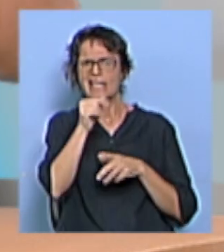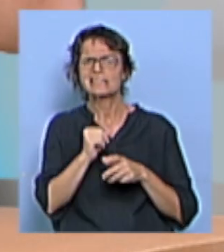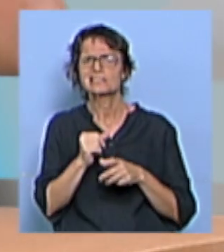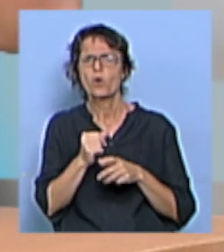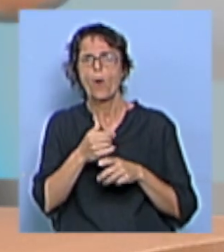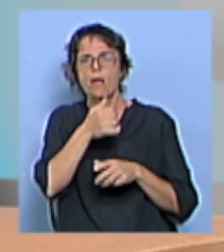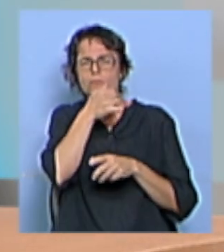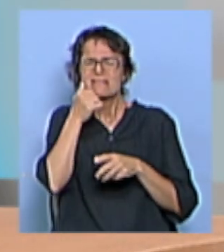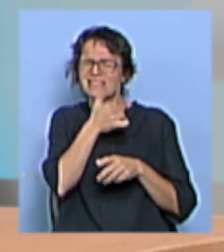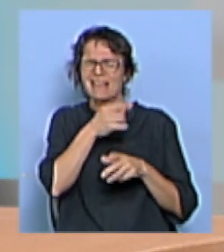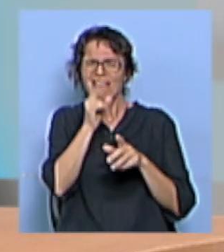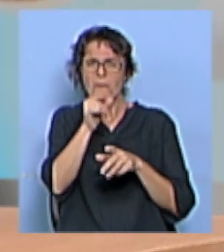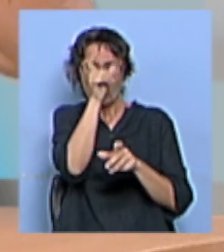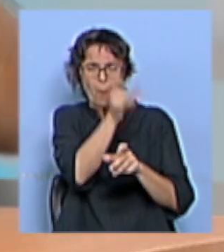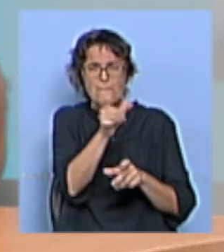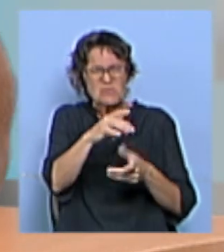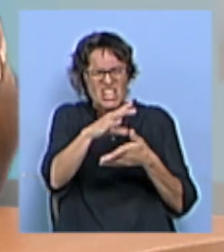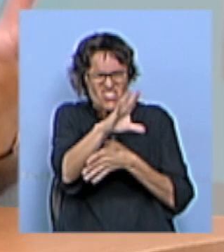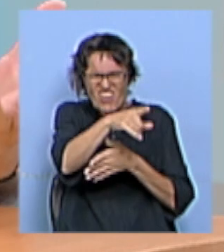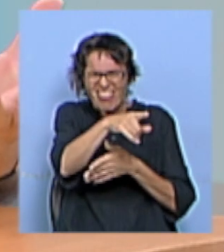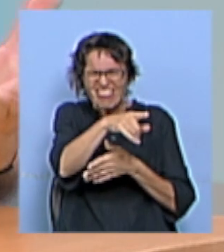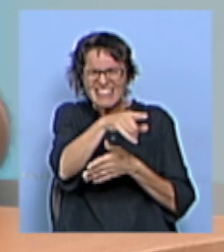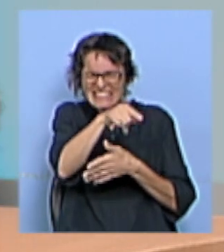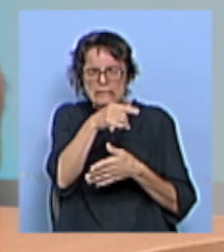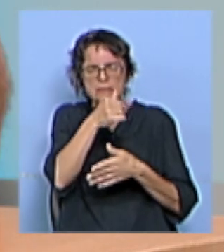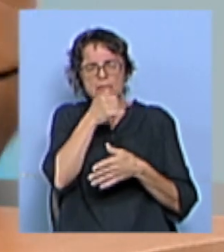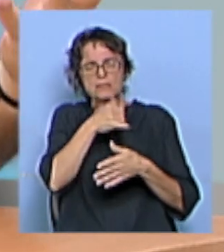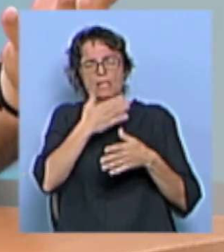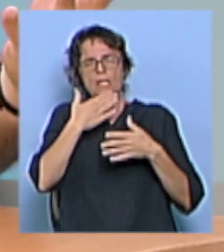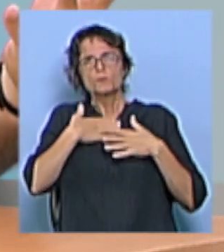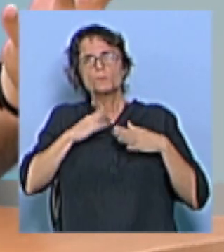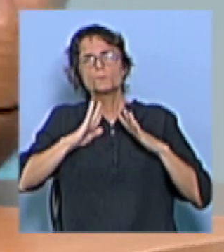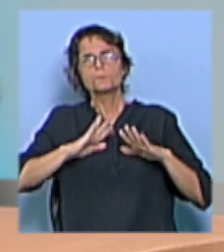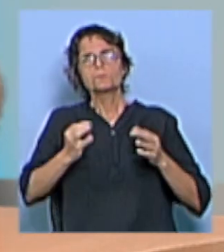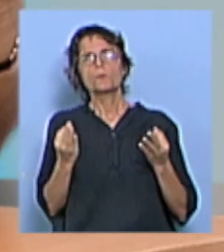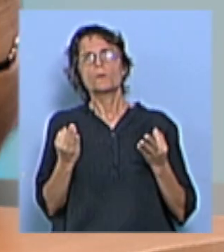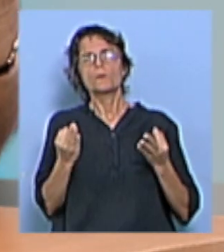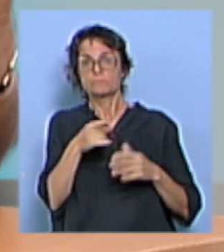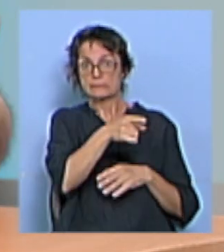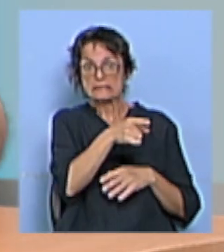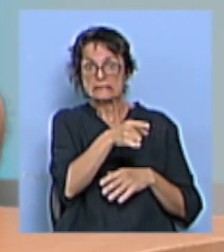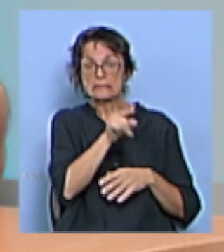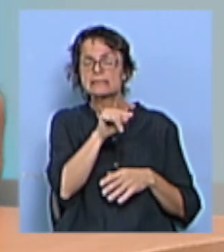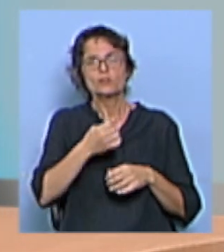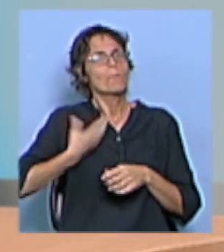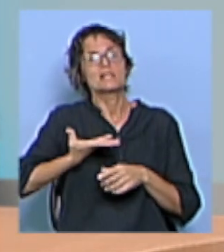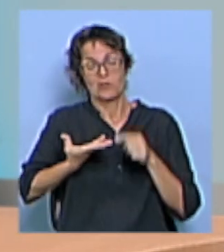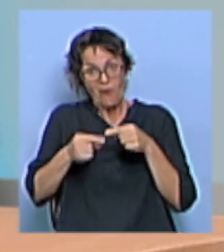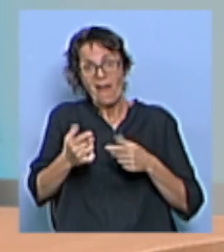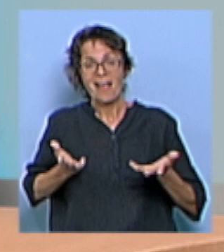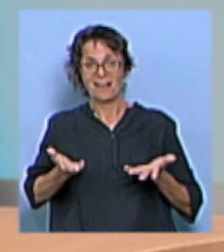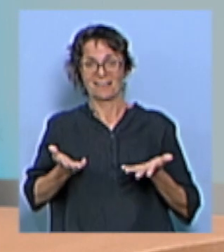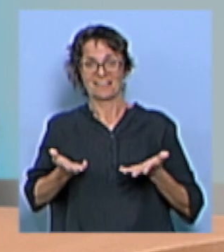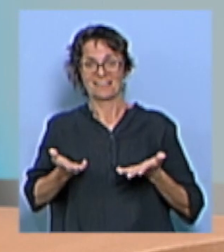Quer dizer, com os chatos, que a gente já não... Ter paciência. Isso é uma obra de misericórdia. É uma obra de misericórdia. Mas